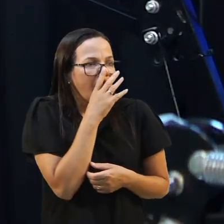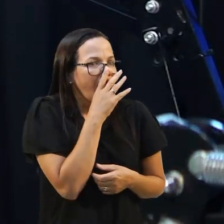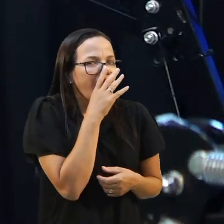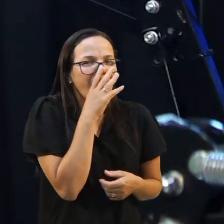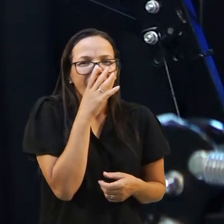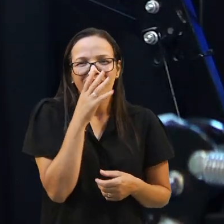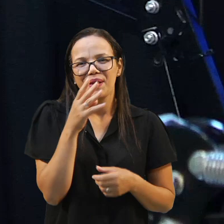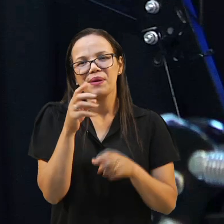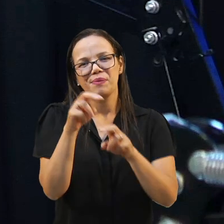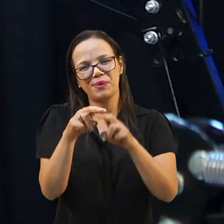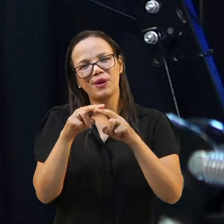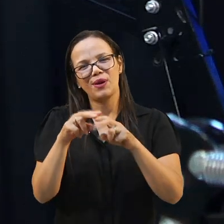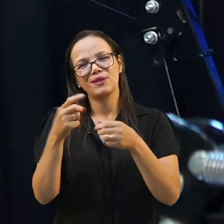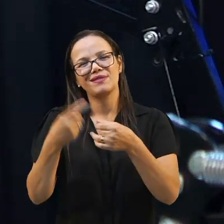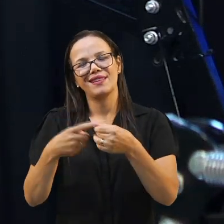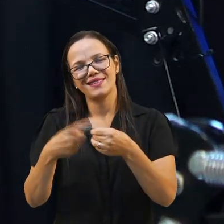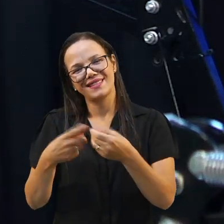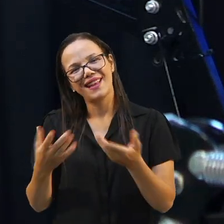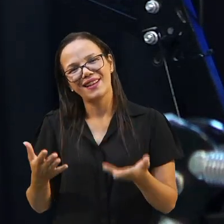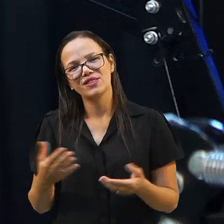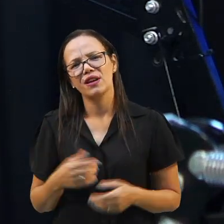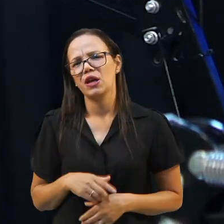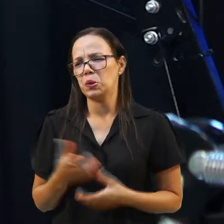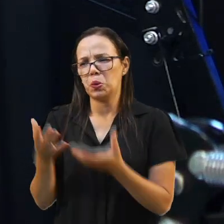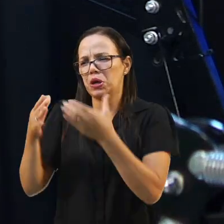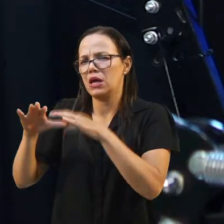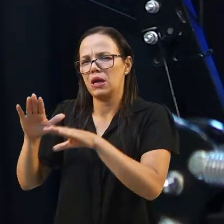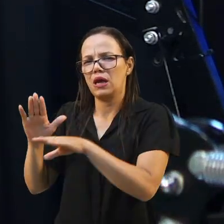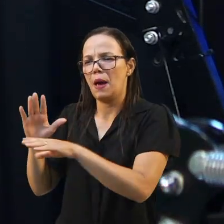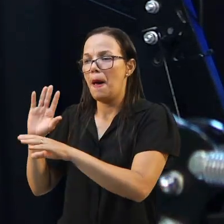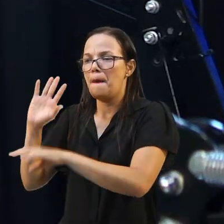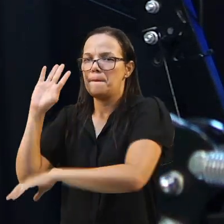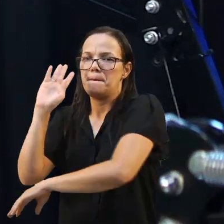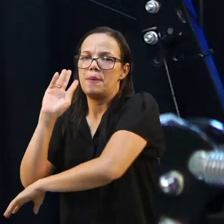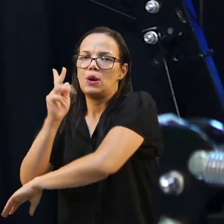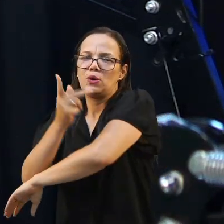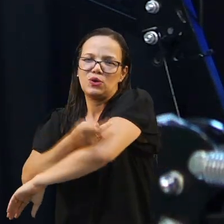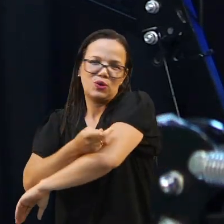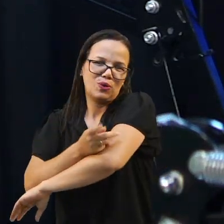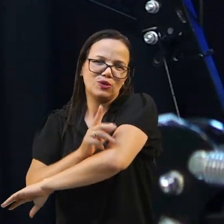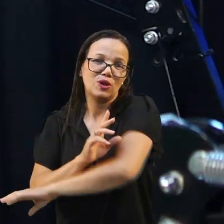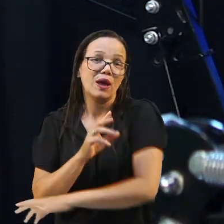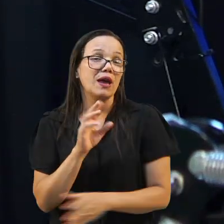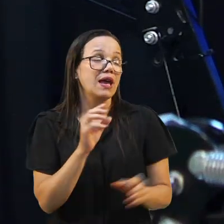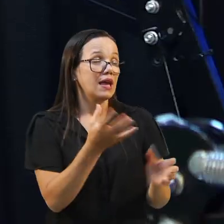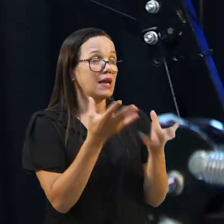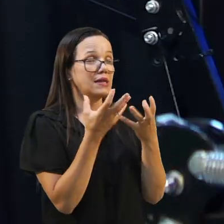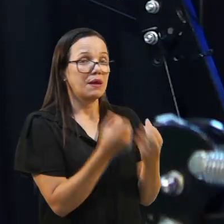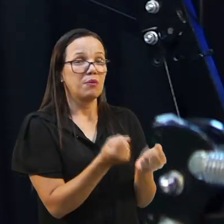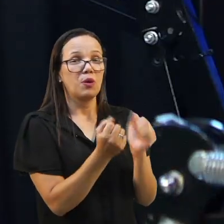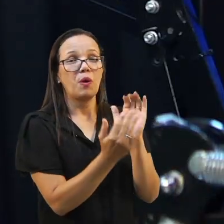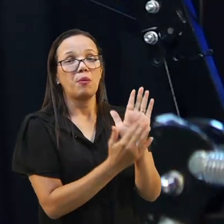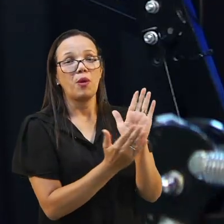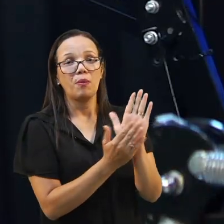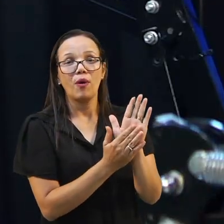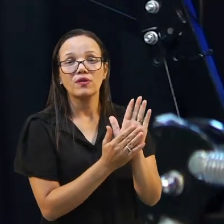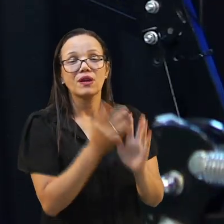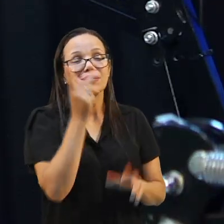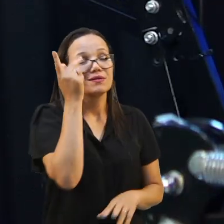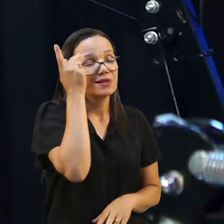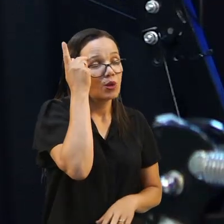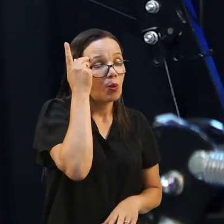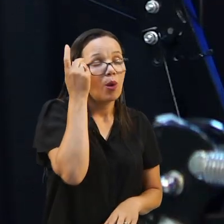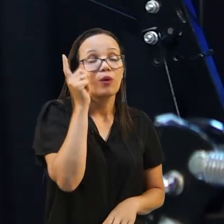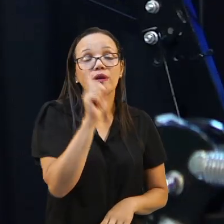estava cansado da cidade de Belo Horizonte. Recebi uma boa proposta de São Paulo, né,